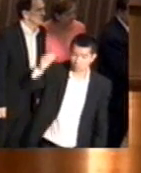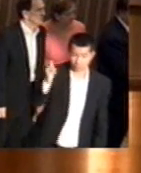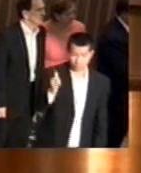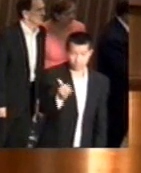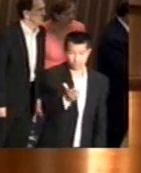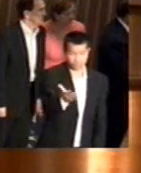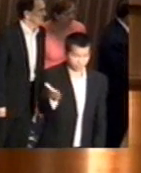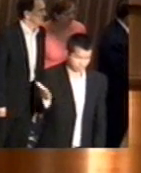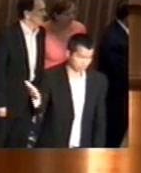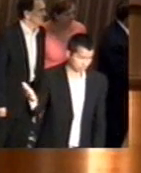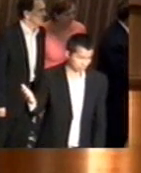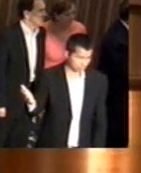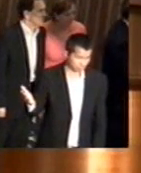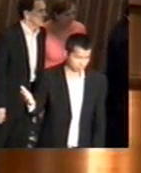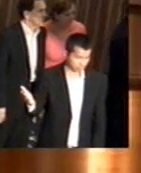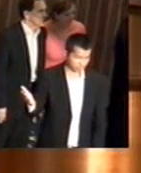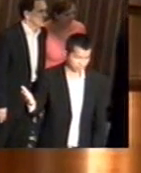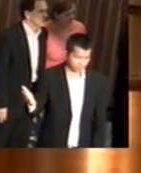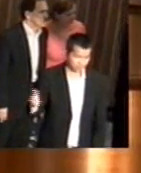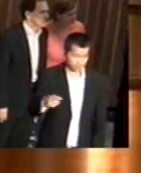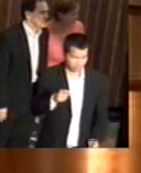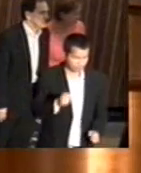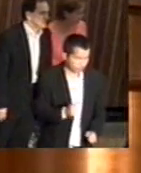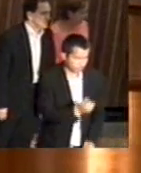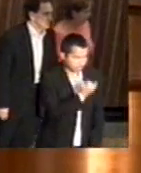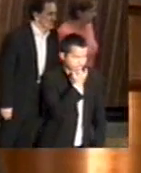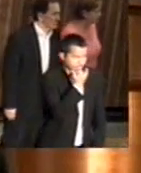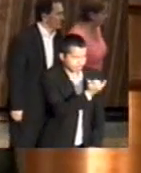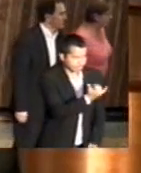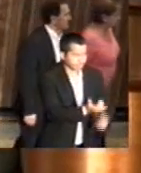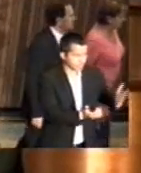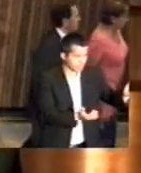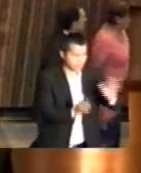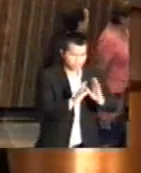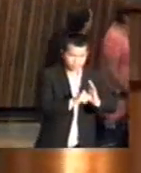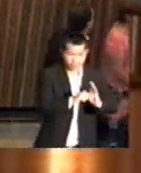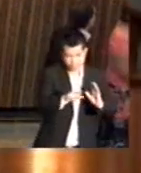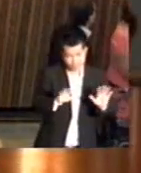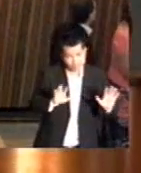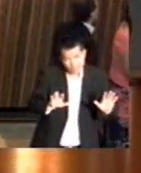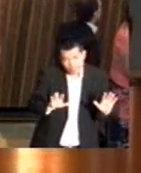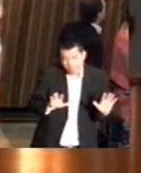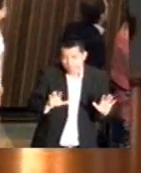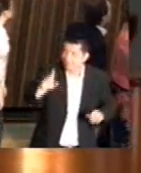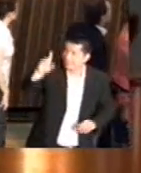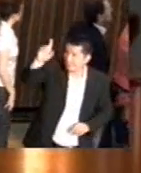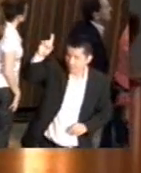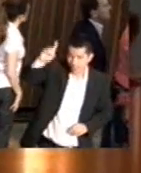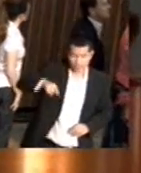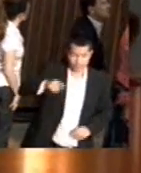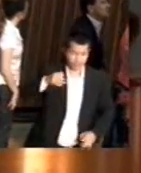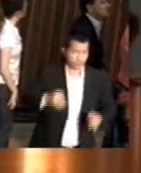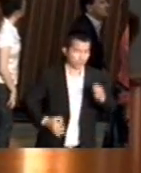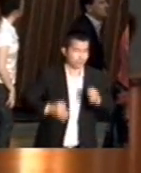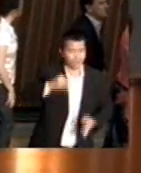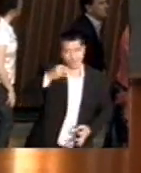esse estudo, eu vou responder uma pergunta no próximo ponto. Por que é tão difícil abrir mão dos